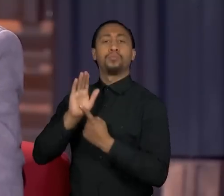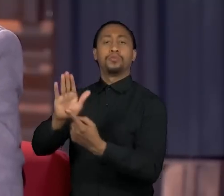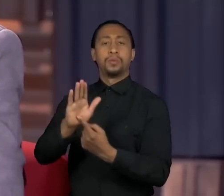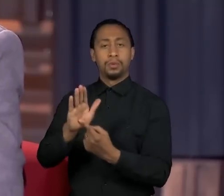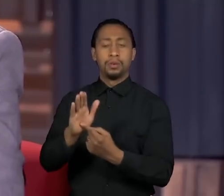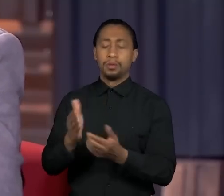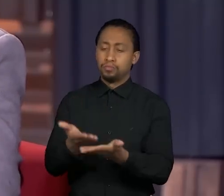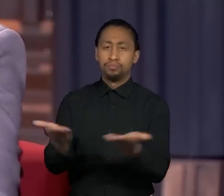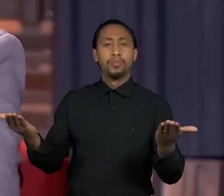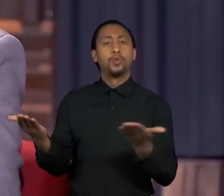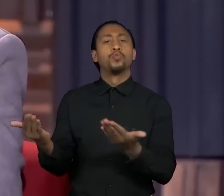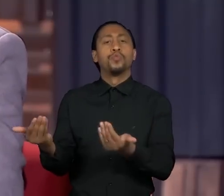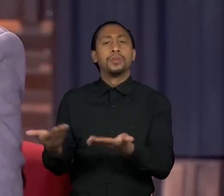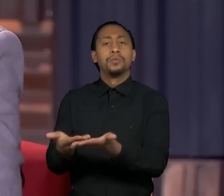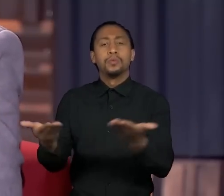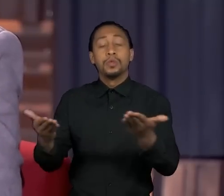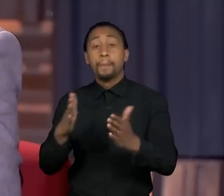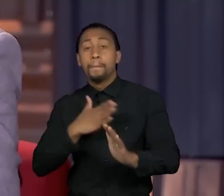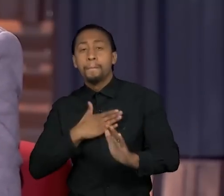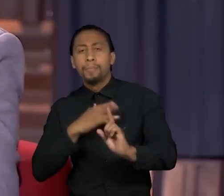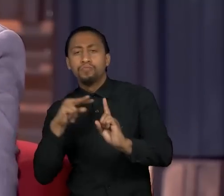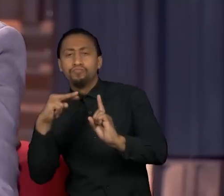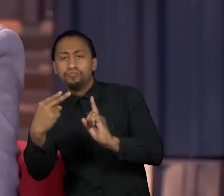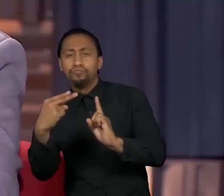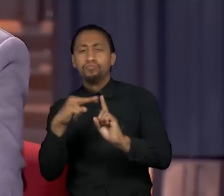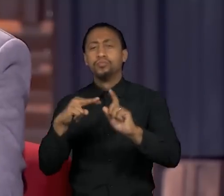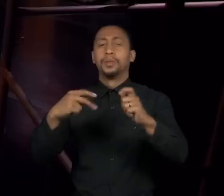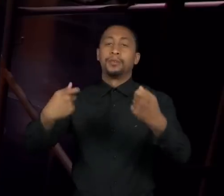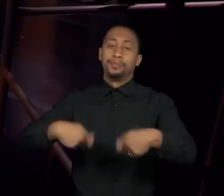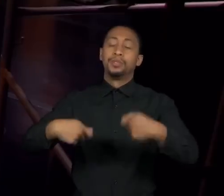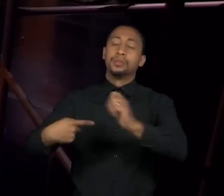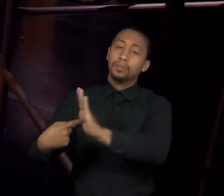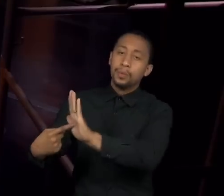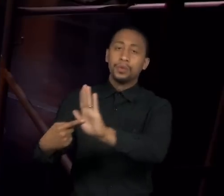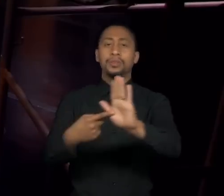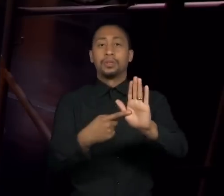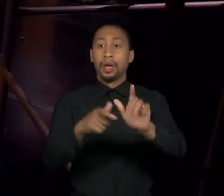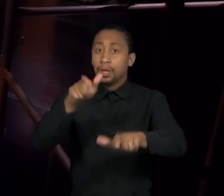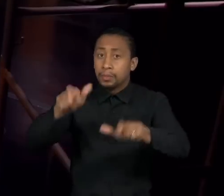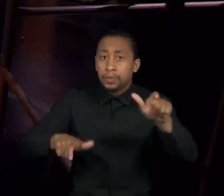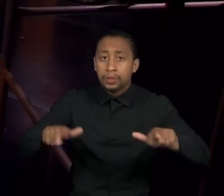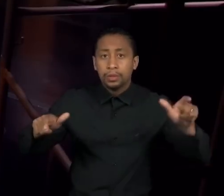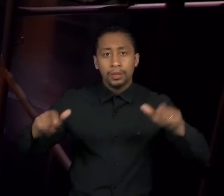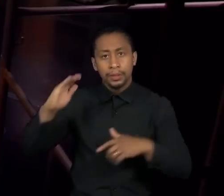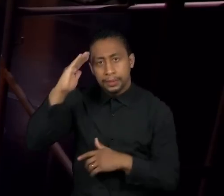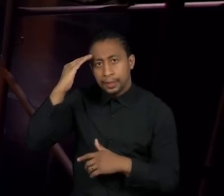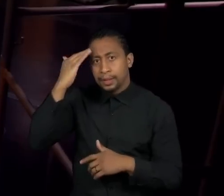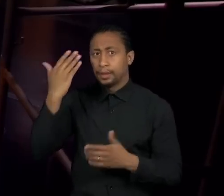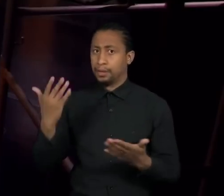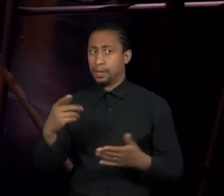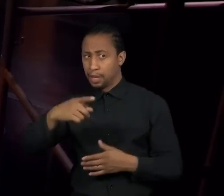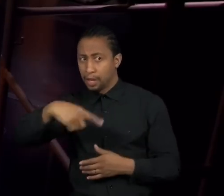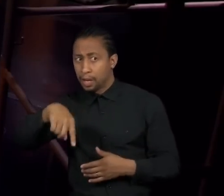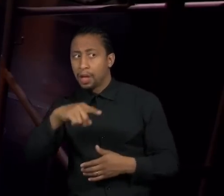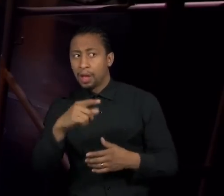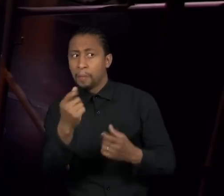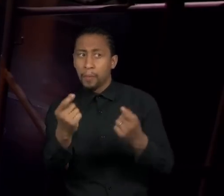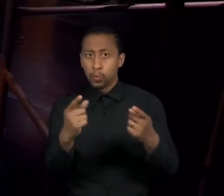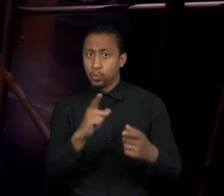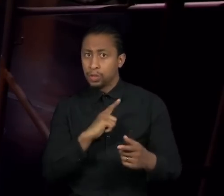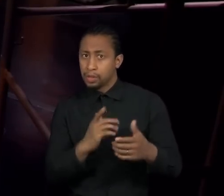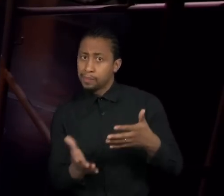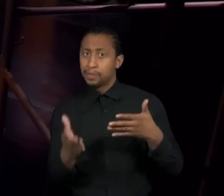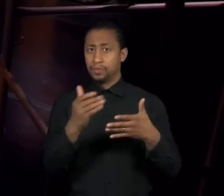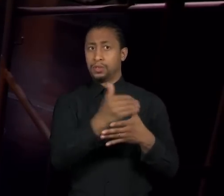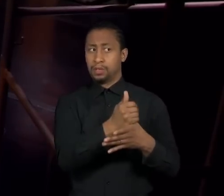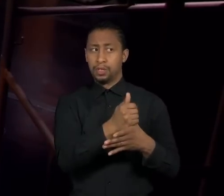posteridade pontos de vista que precisam ser colocados e as pessoas precisam entender seus privilégios e dizer, pô, ok, e agora? O que é que eu faço